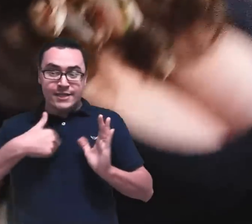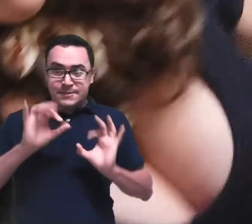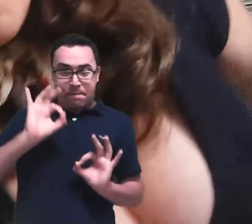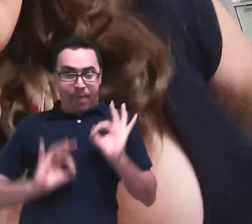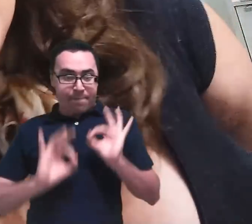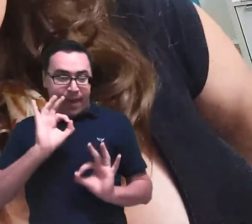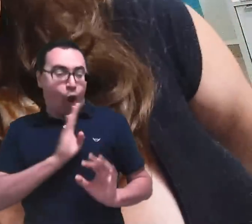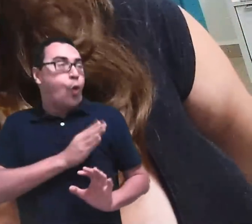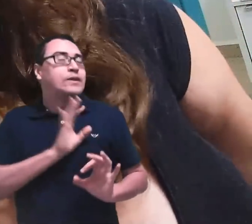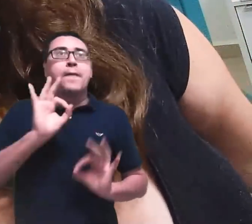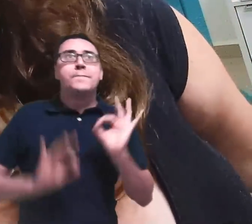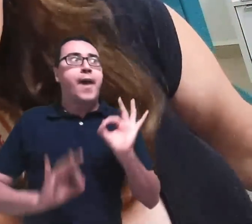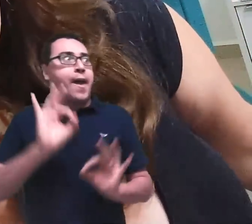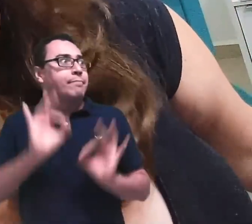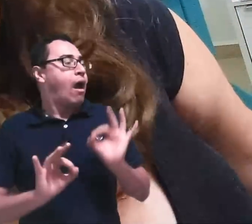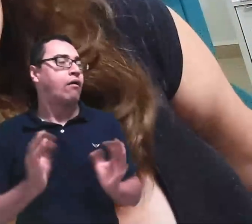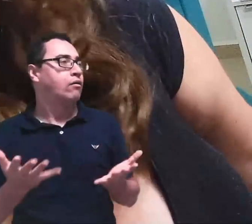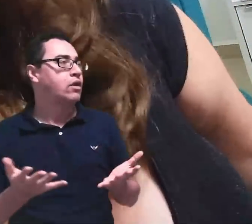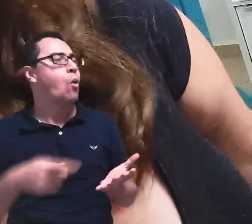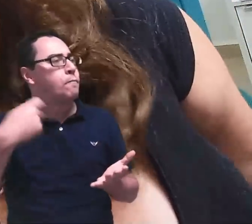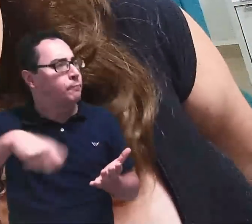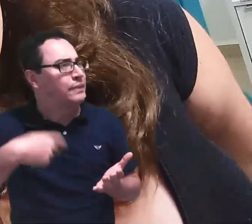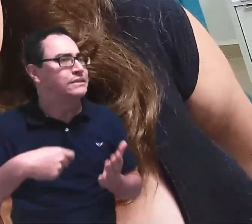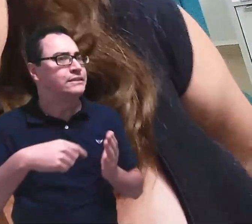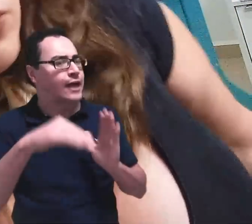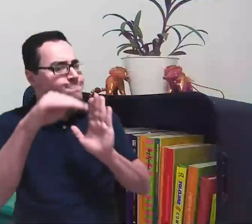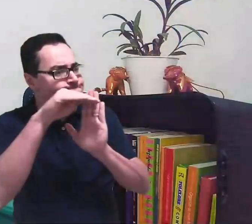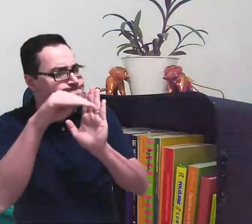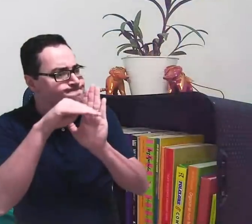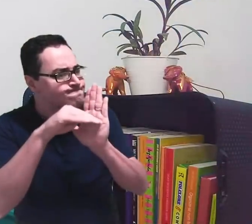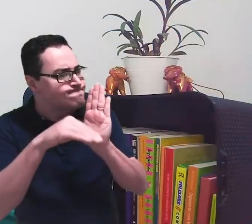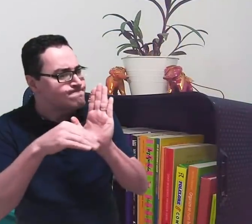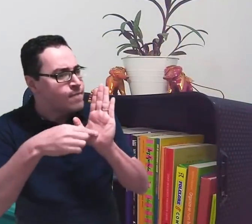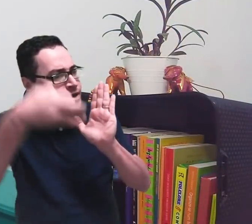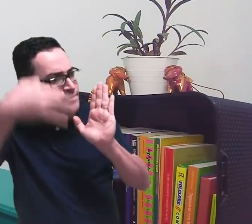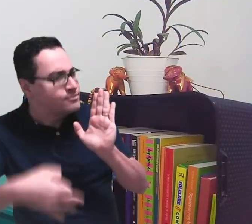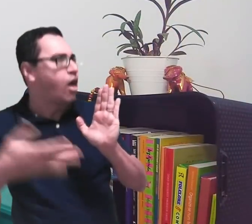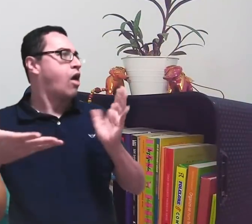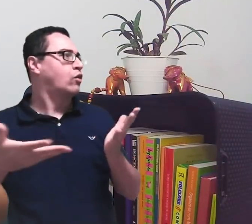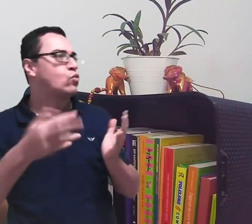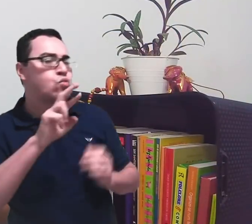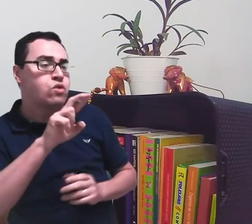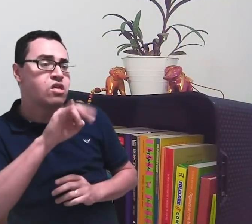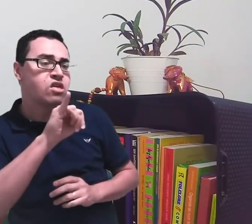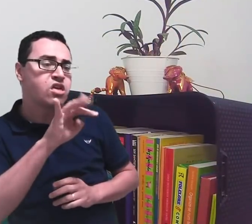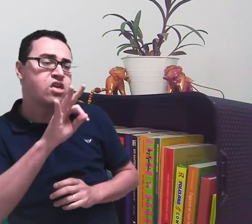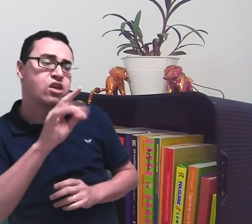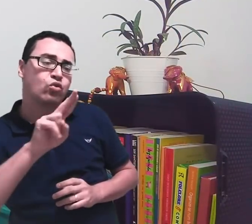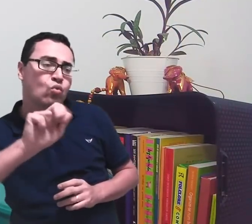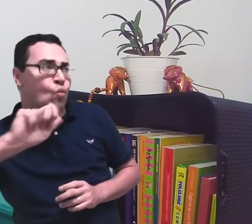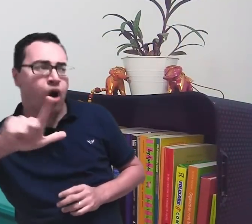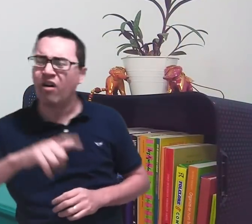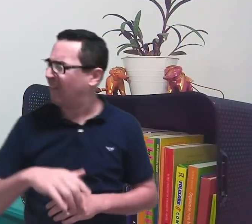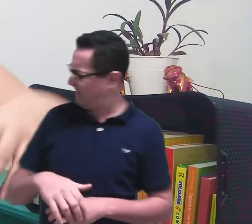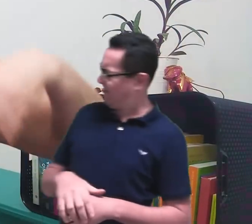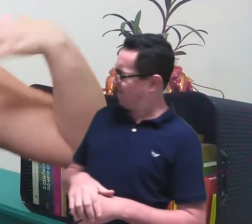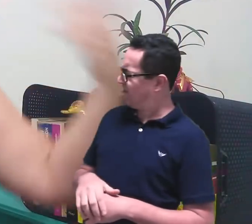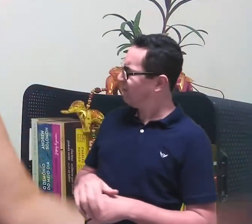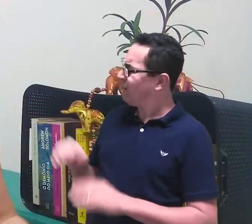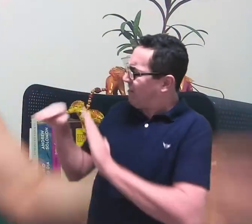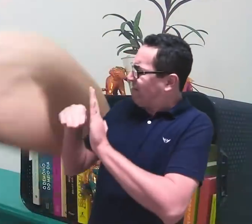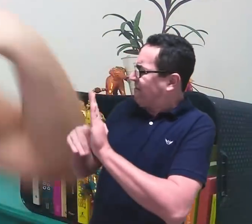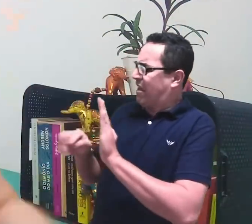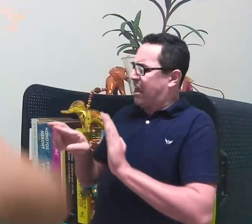É preciso haver um ritual. O que é um ritual? ritual? Indagou o Pequeno Príncipe.